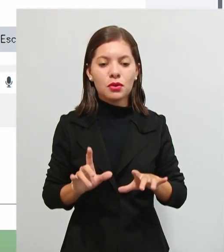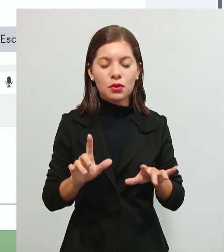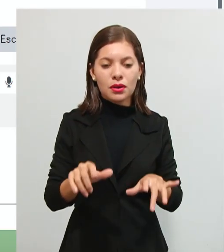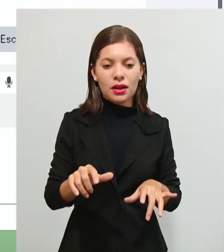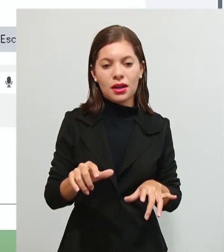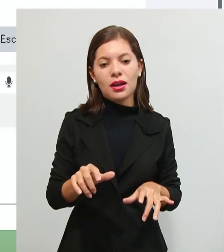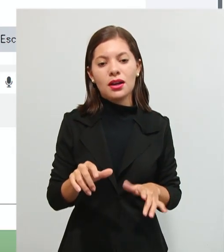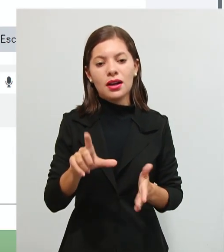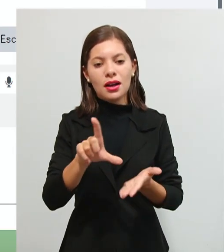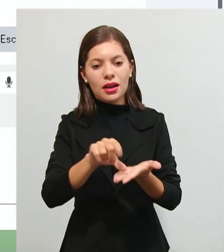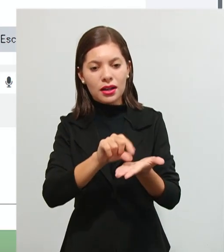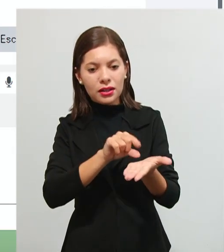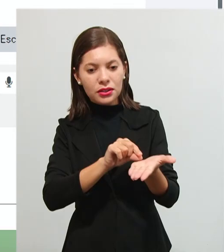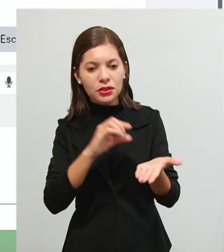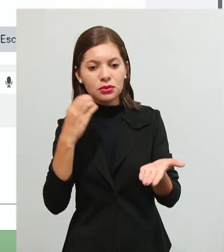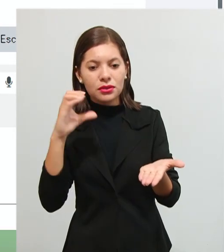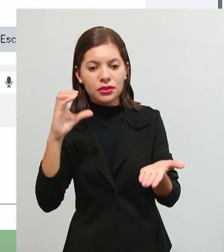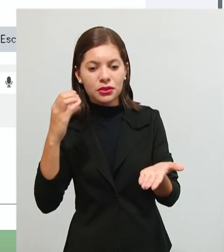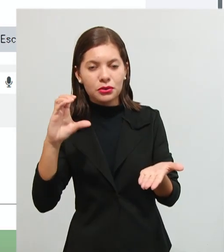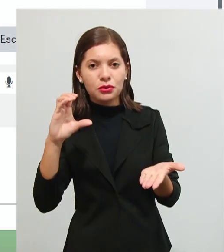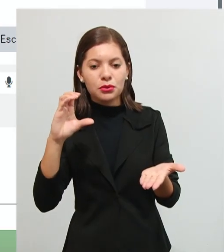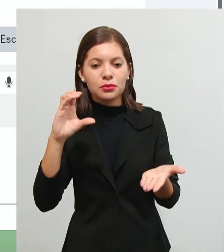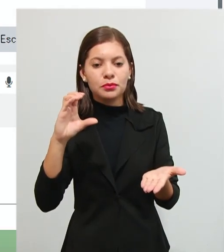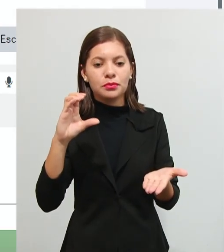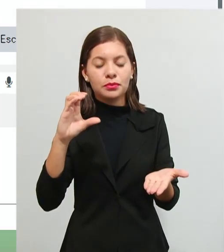artigo científico e o endereço.